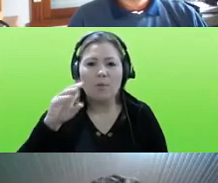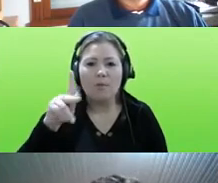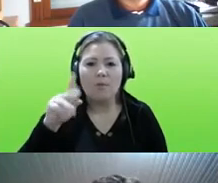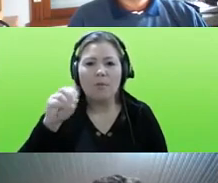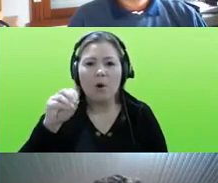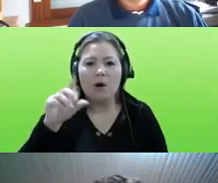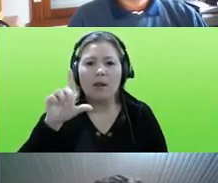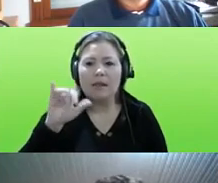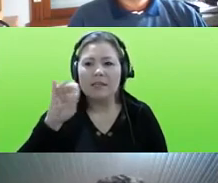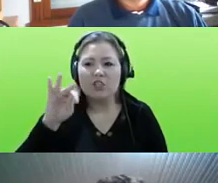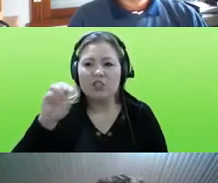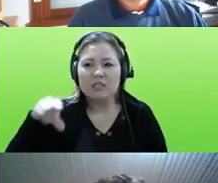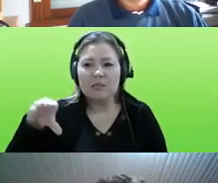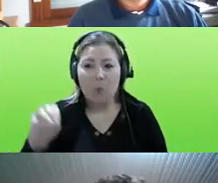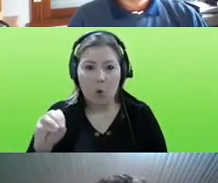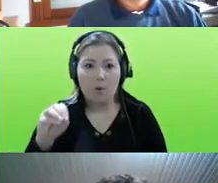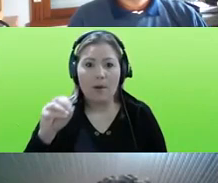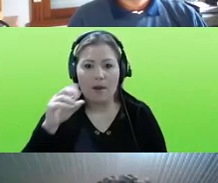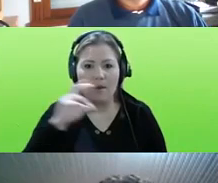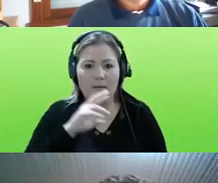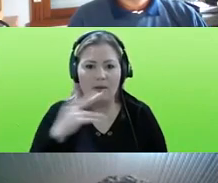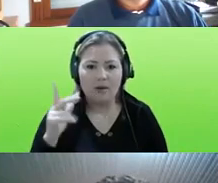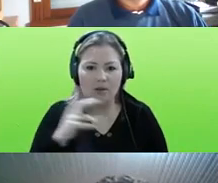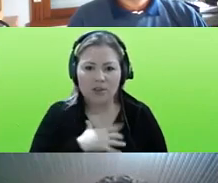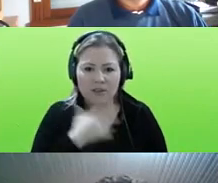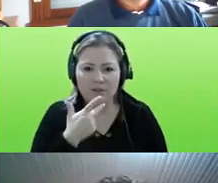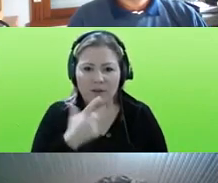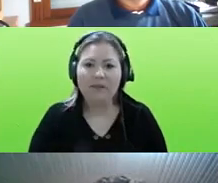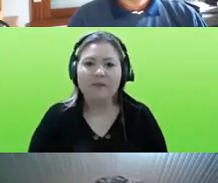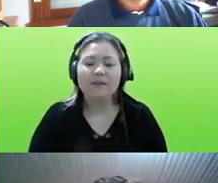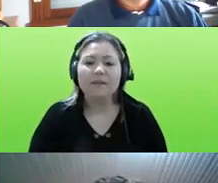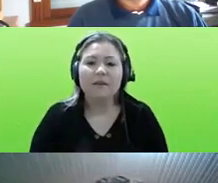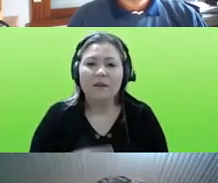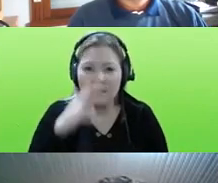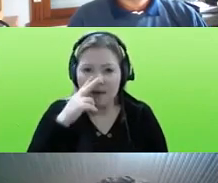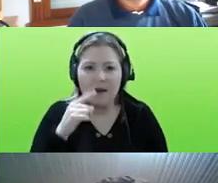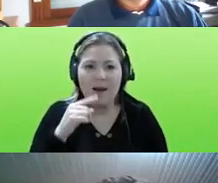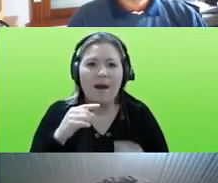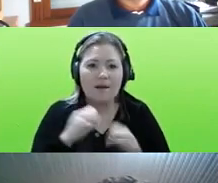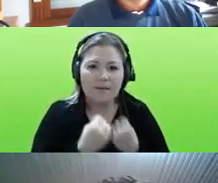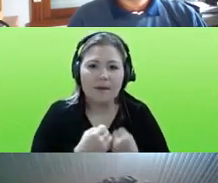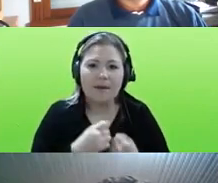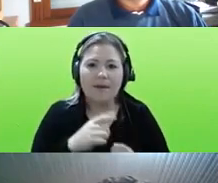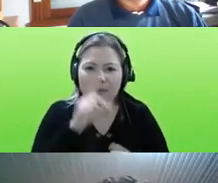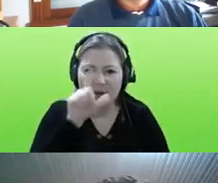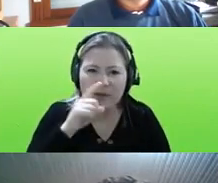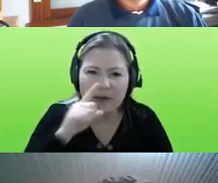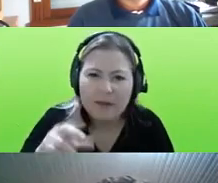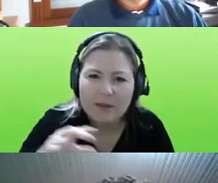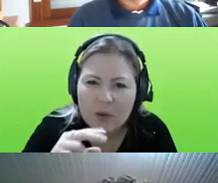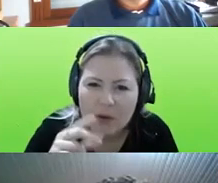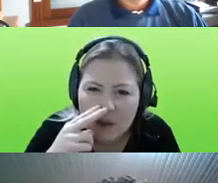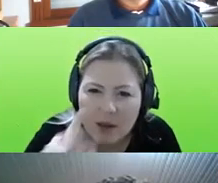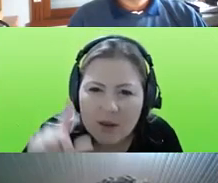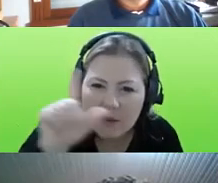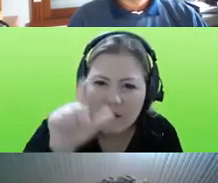O eu no nós, não é? Do Axel Honneth. A Crítica das Formas de Vida. Nas Ruínas do Liberalismo,